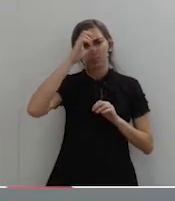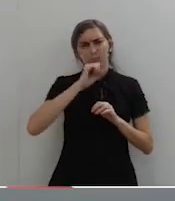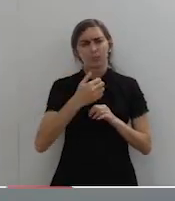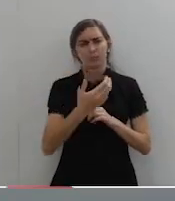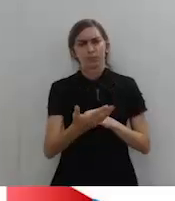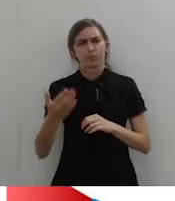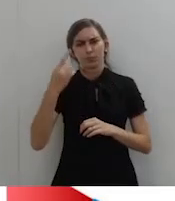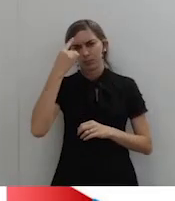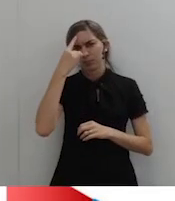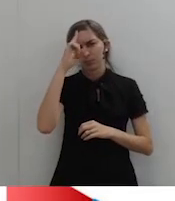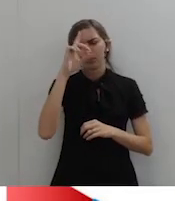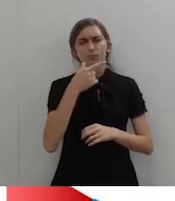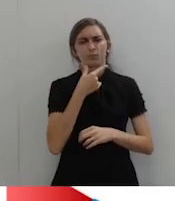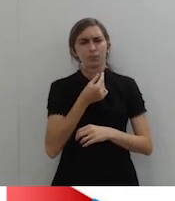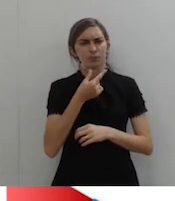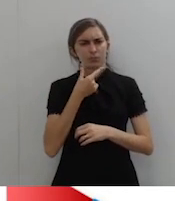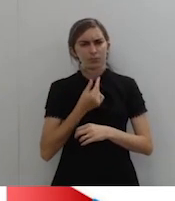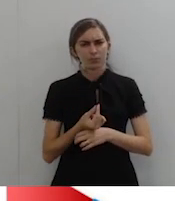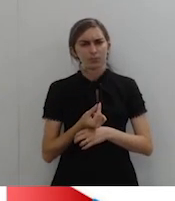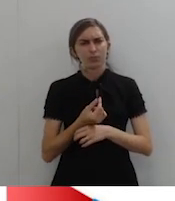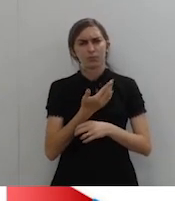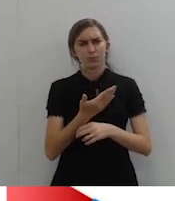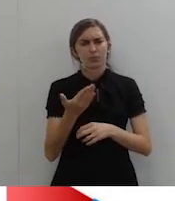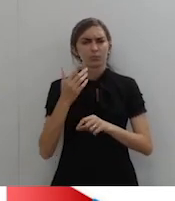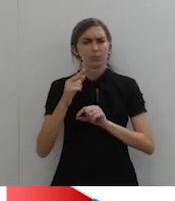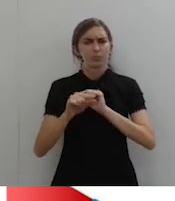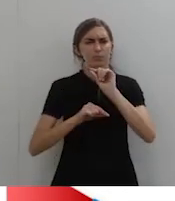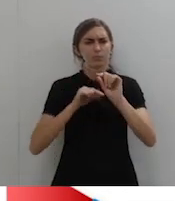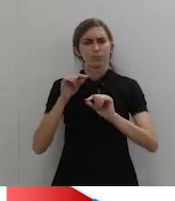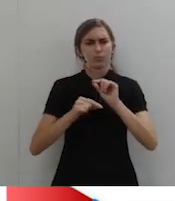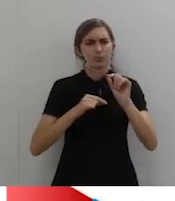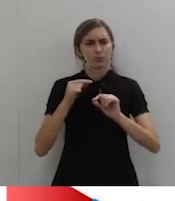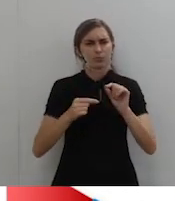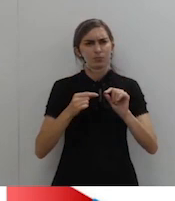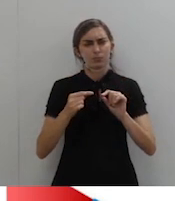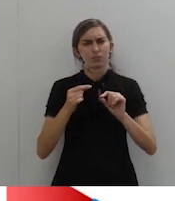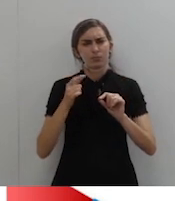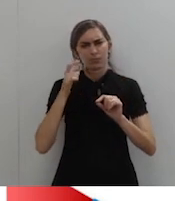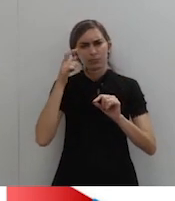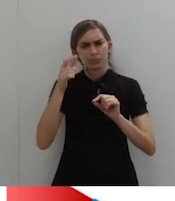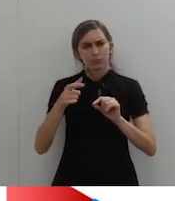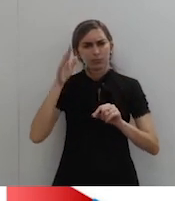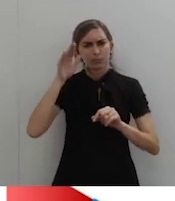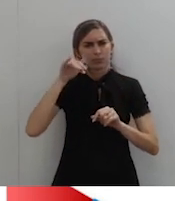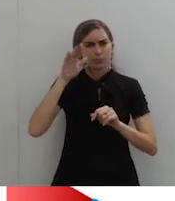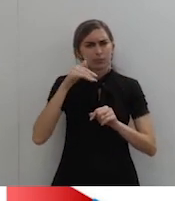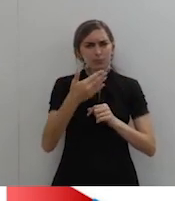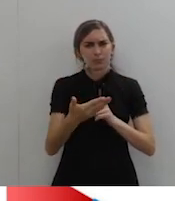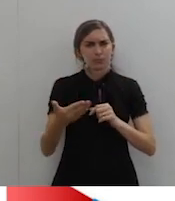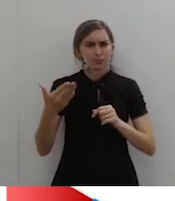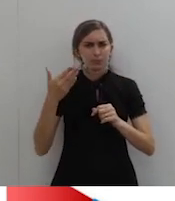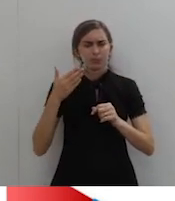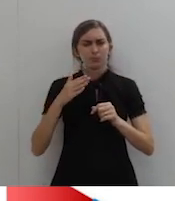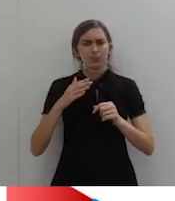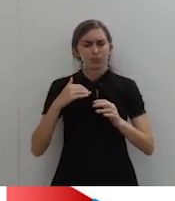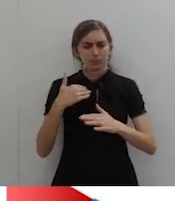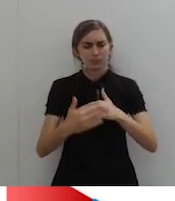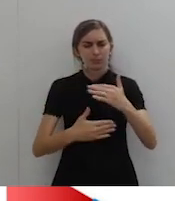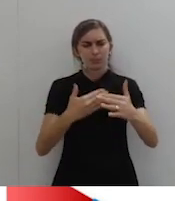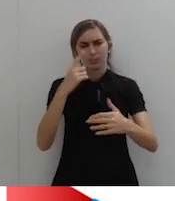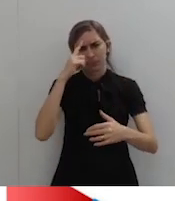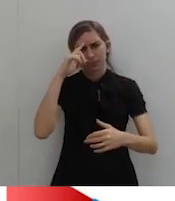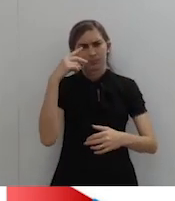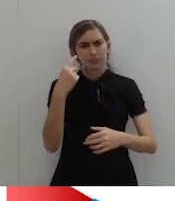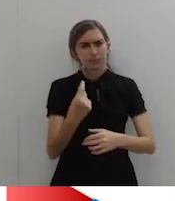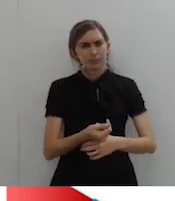O jogo é uma invenção do homem, um ato em que a sua intencionalidade e curiosidade resultam num